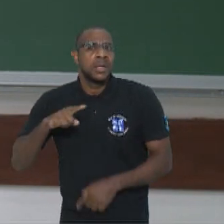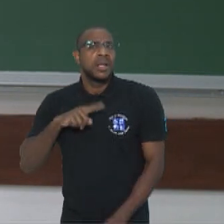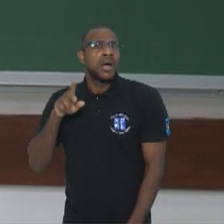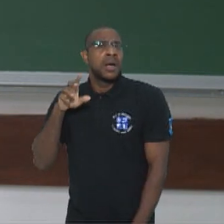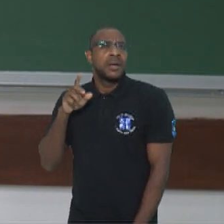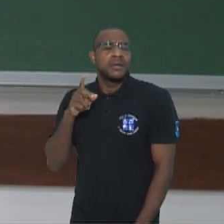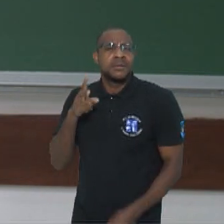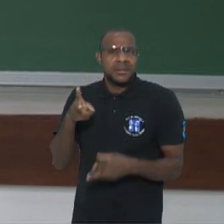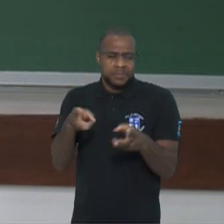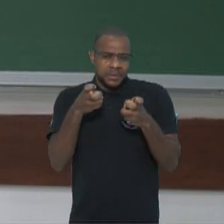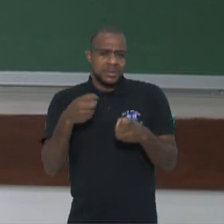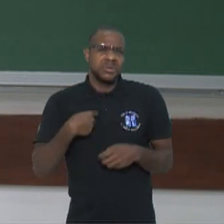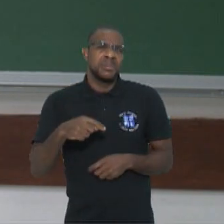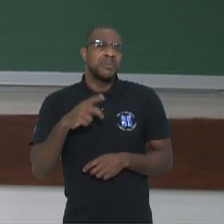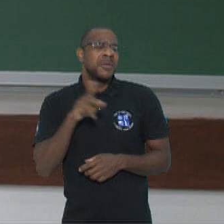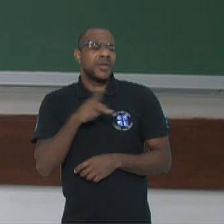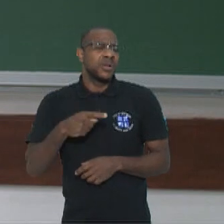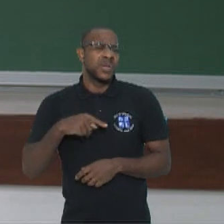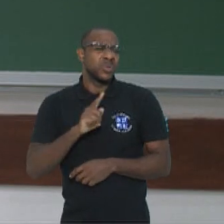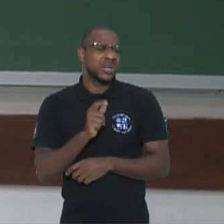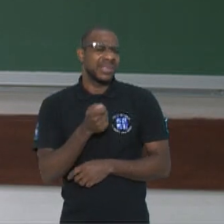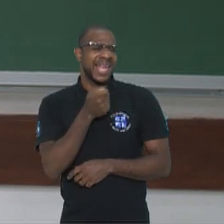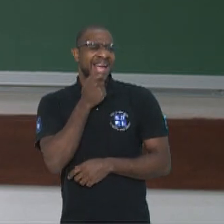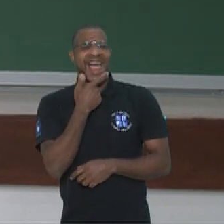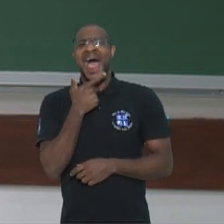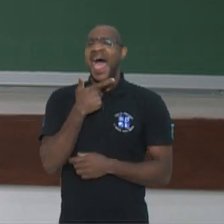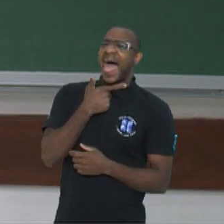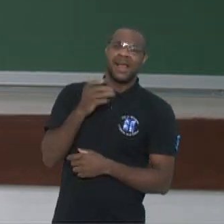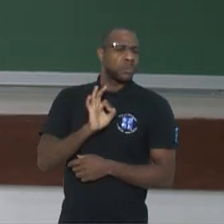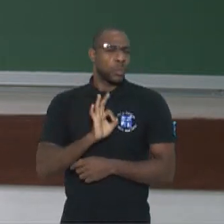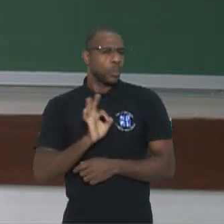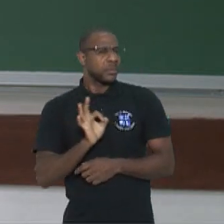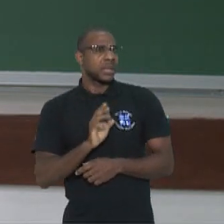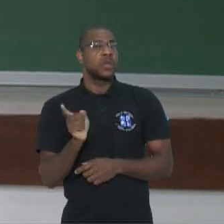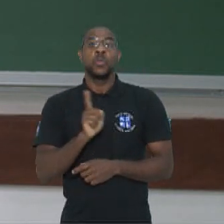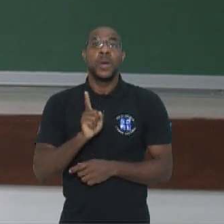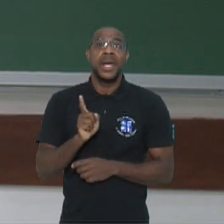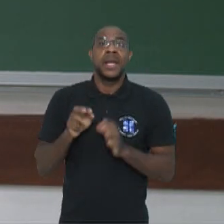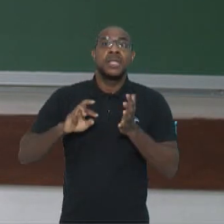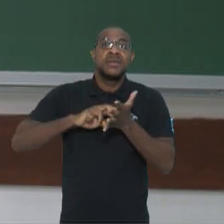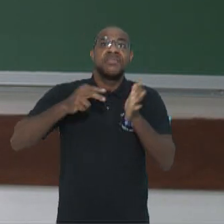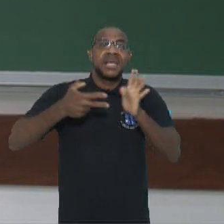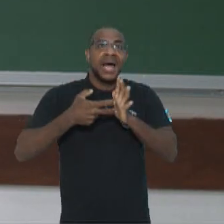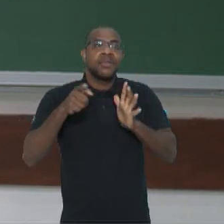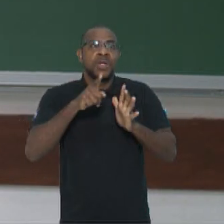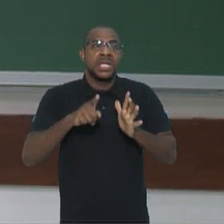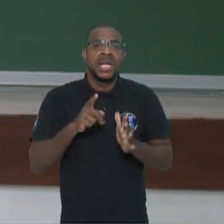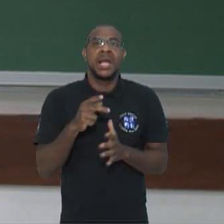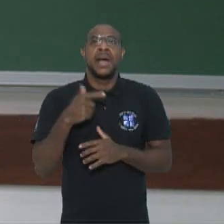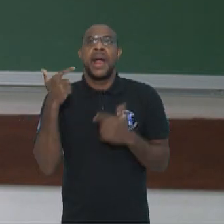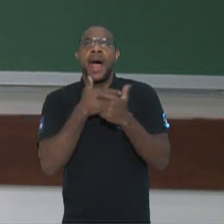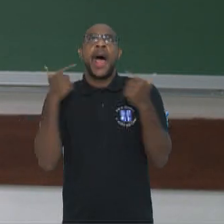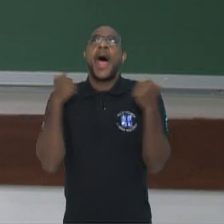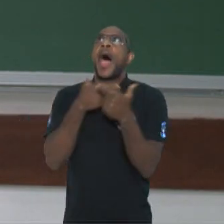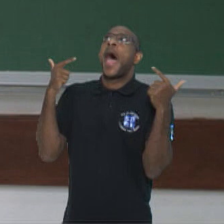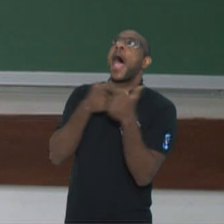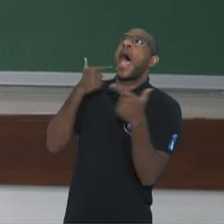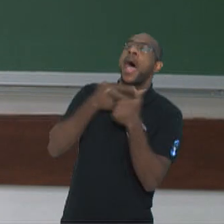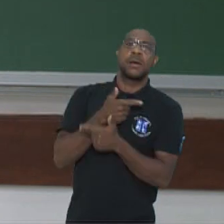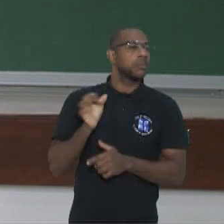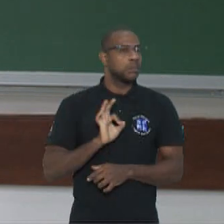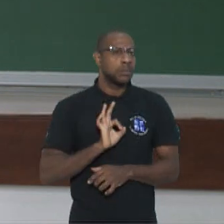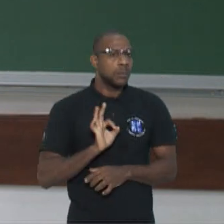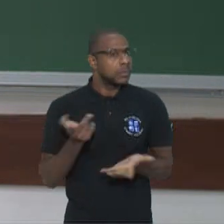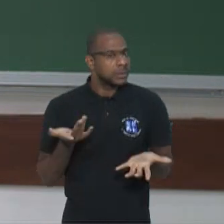professor, eu não achei graça nenhuma. Não é graça no sentido de fazer você dar muita risada, não é